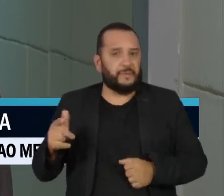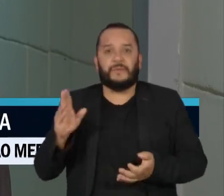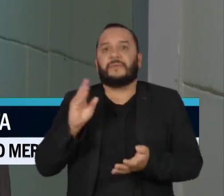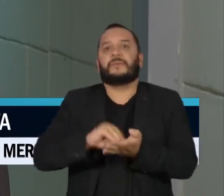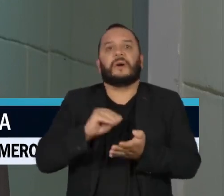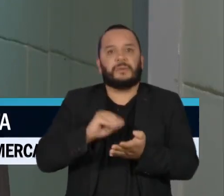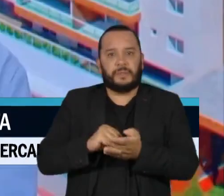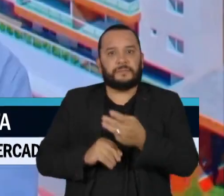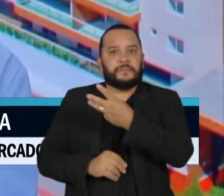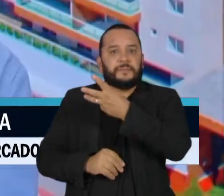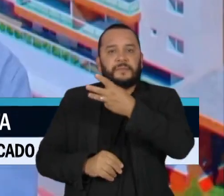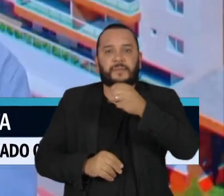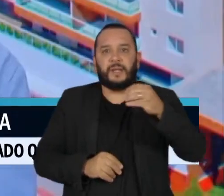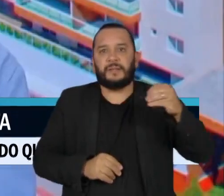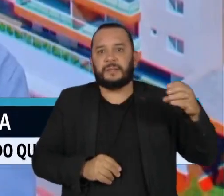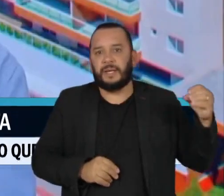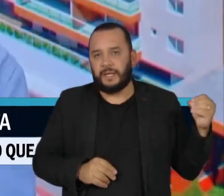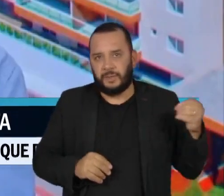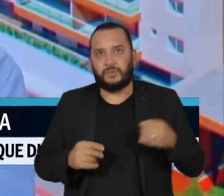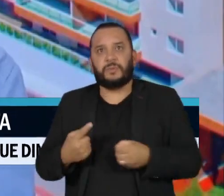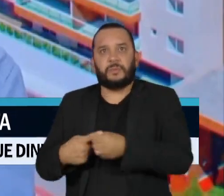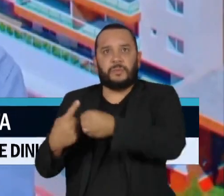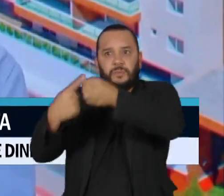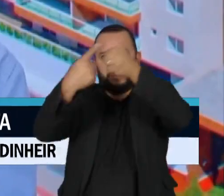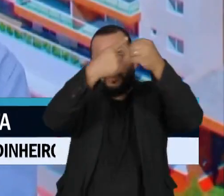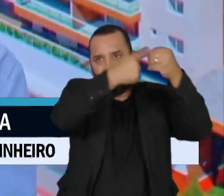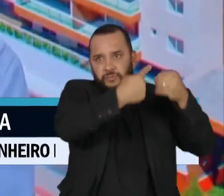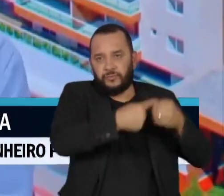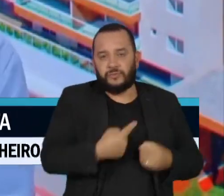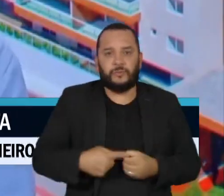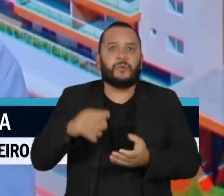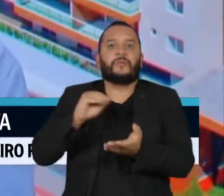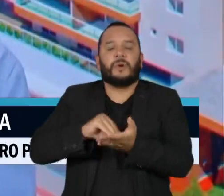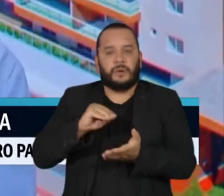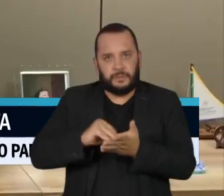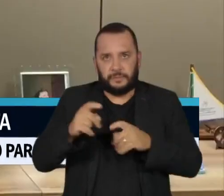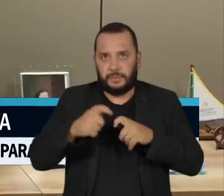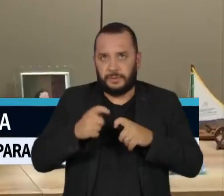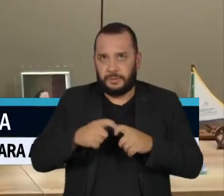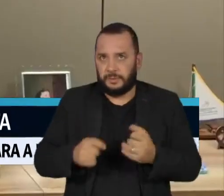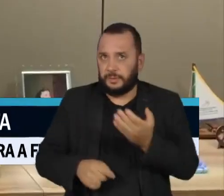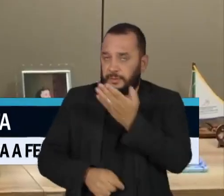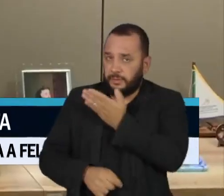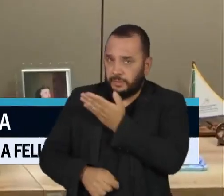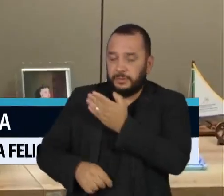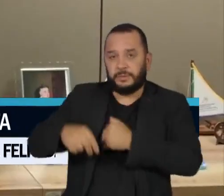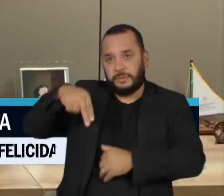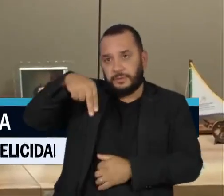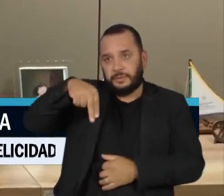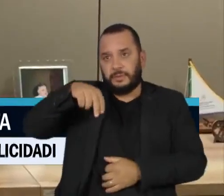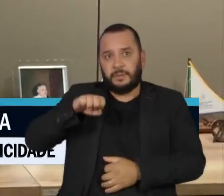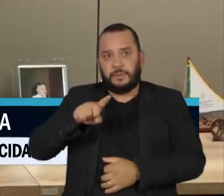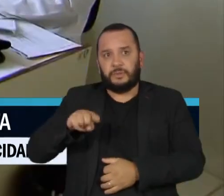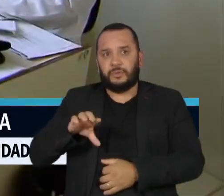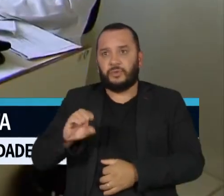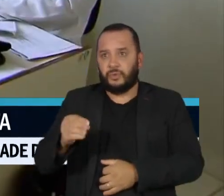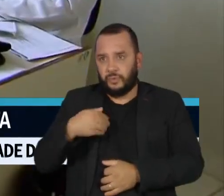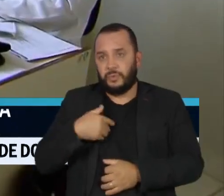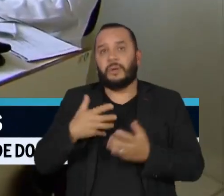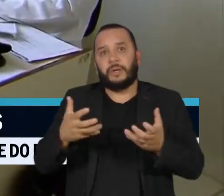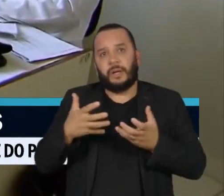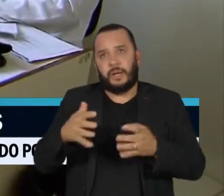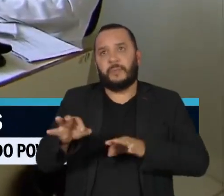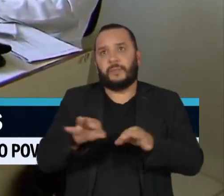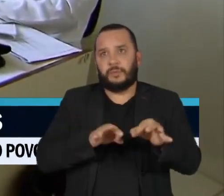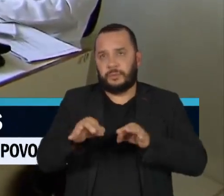300 municípios por isso novo secretário de atenção Primar a saúde do Ministério da Saúde né de Fernandes confirmou que o programa